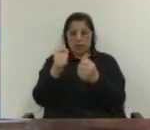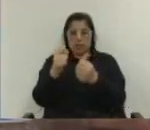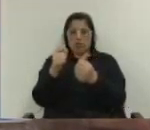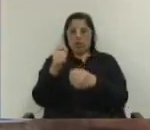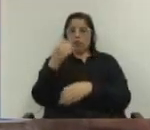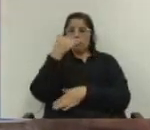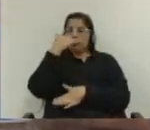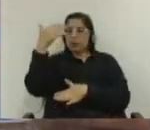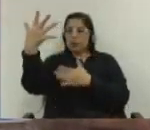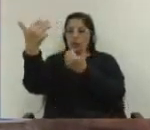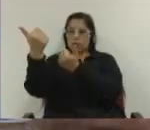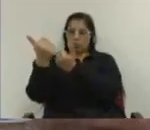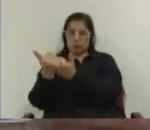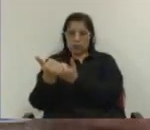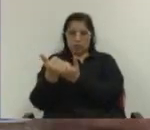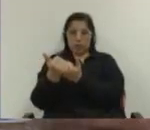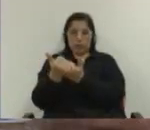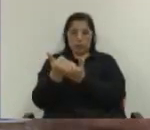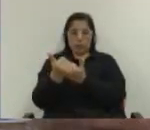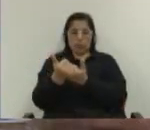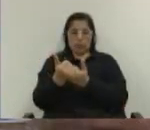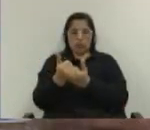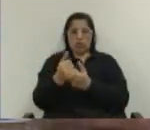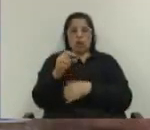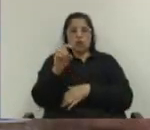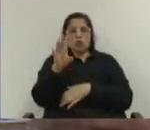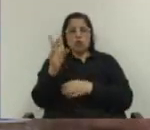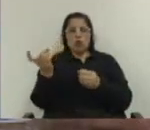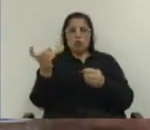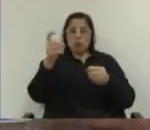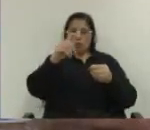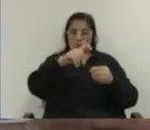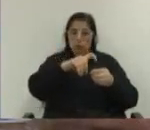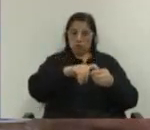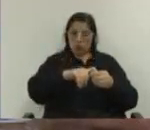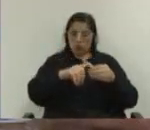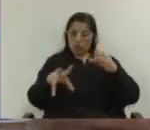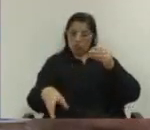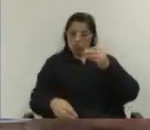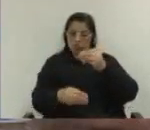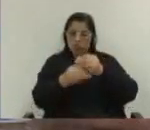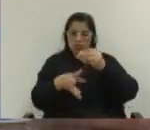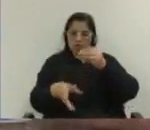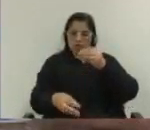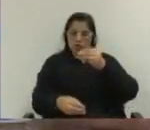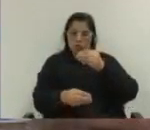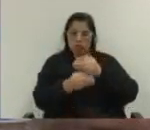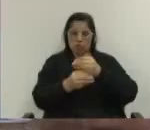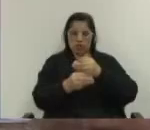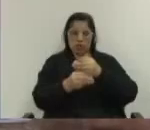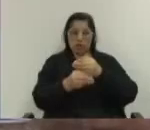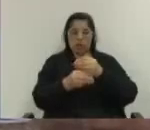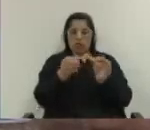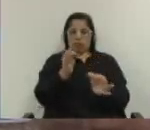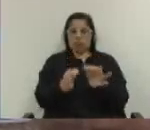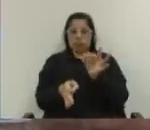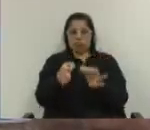do processo e só votará se necessário para completar o quórum de